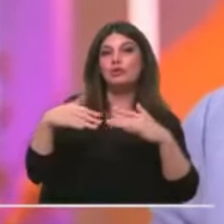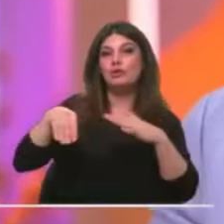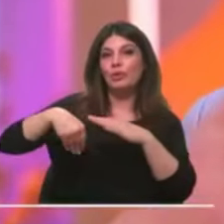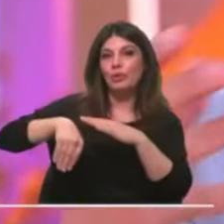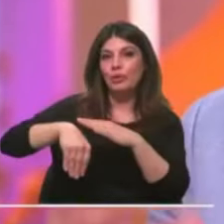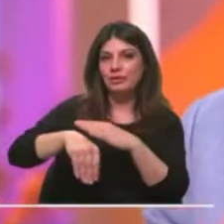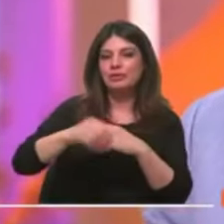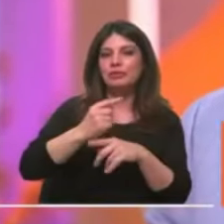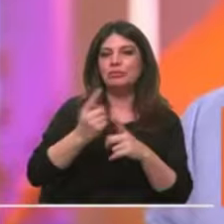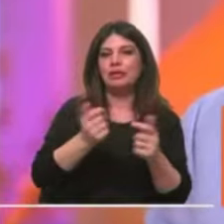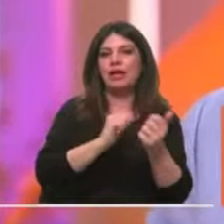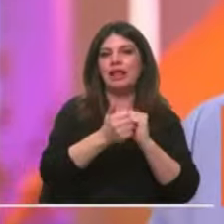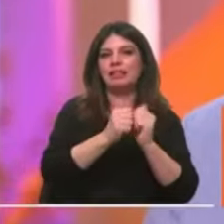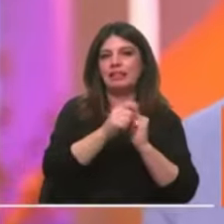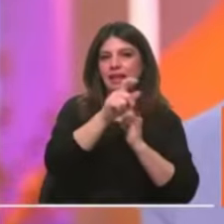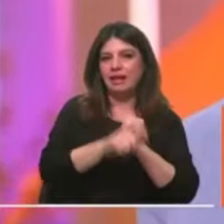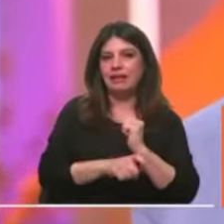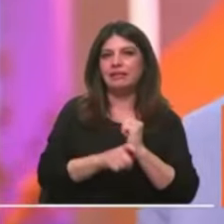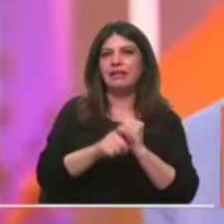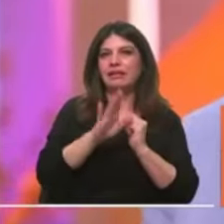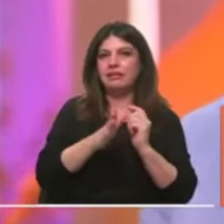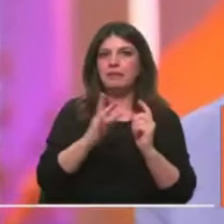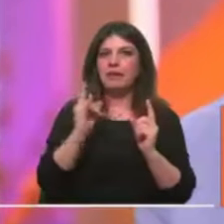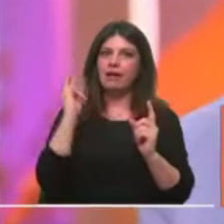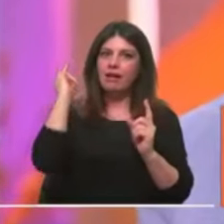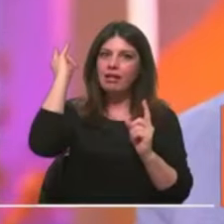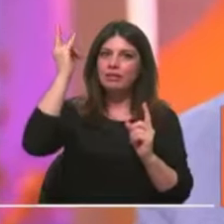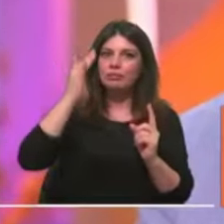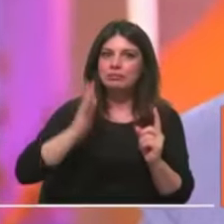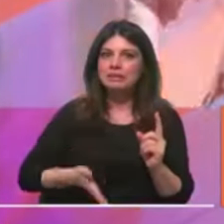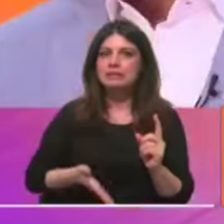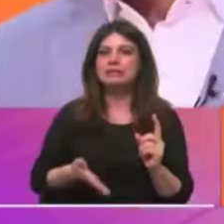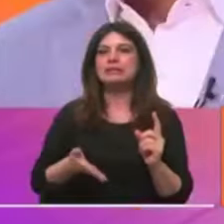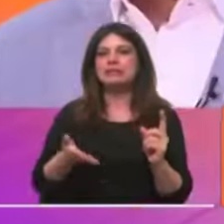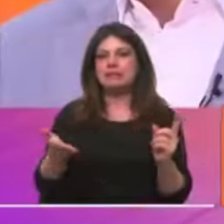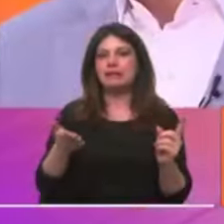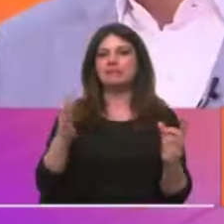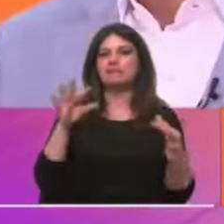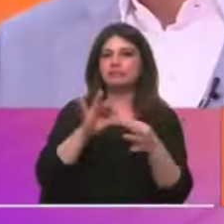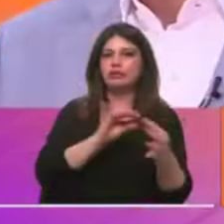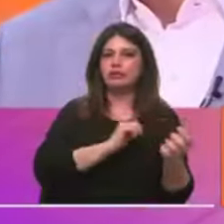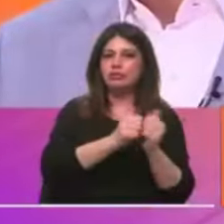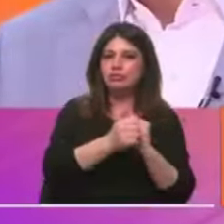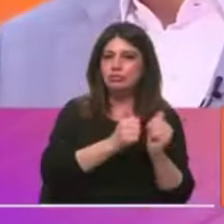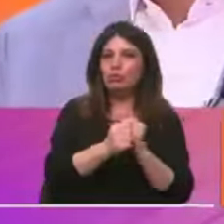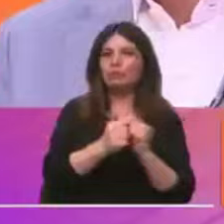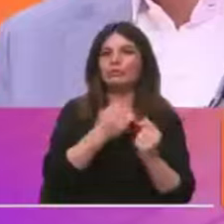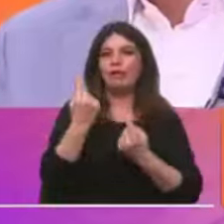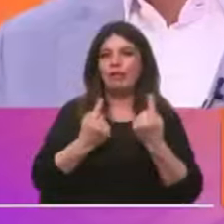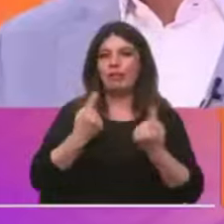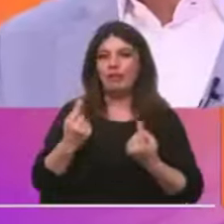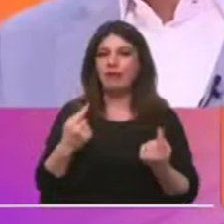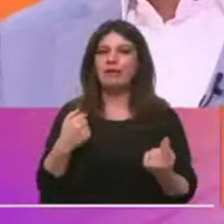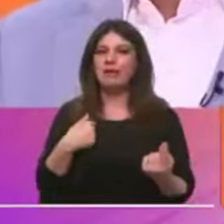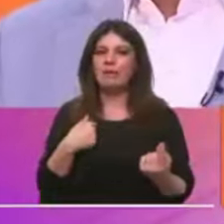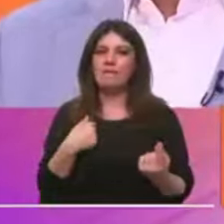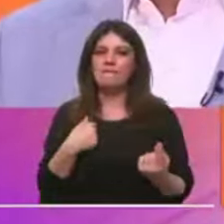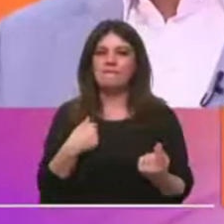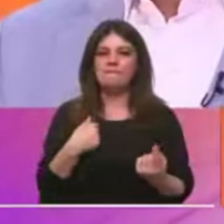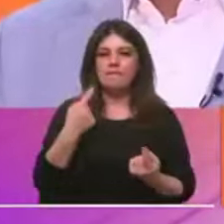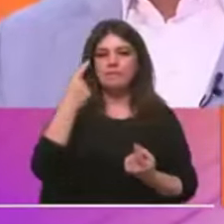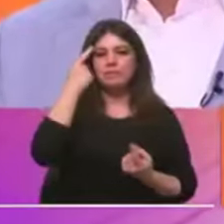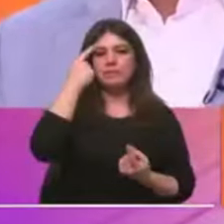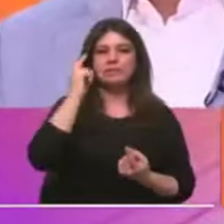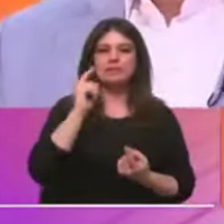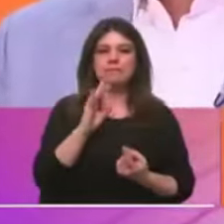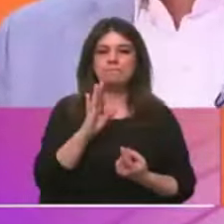um atleta. Tinha que ser alto, E as pistas levavam... Estas mandavam para o desporto. Para o desporto e para essas coisas todas. E eu cheguei ali, pá,